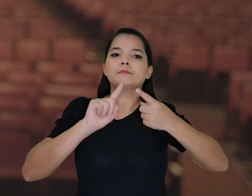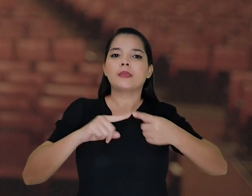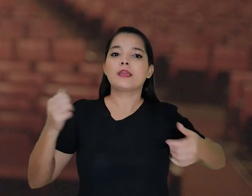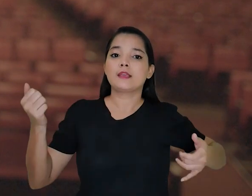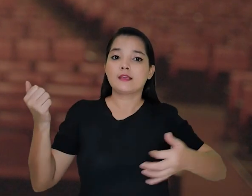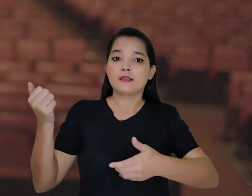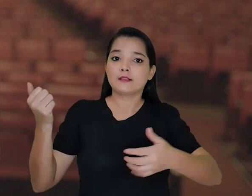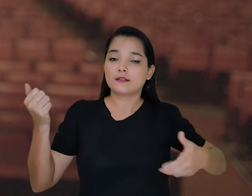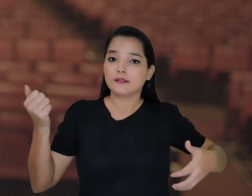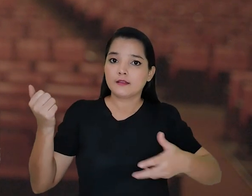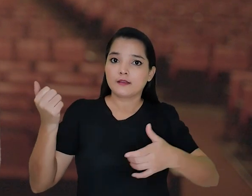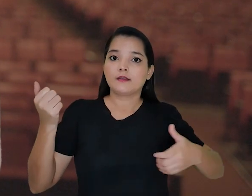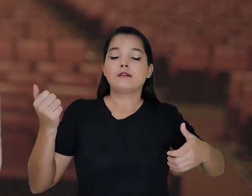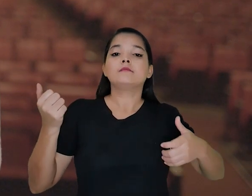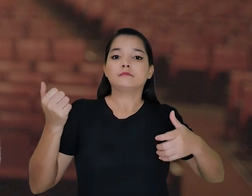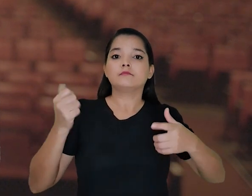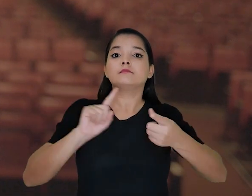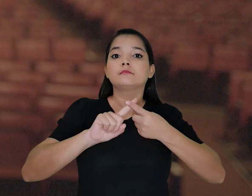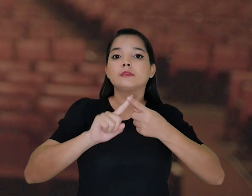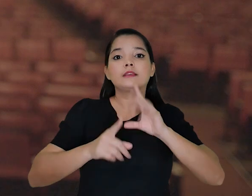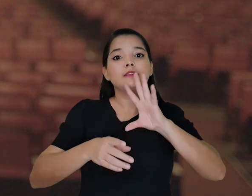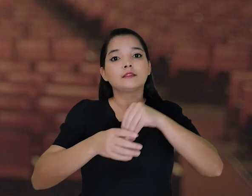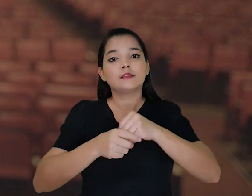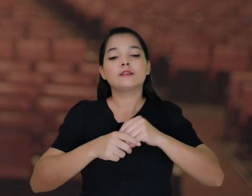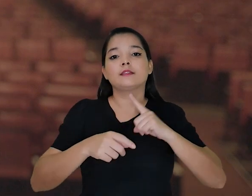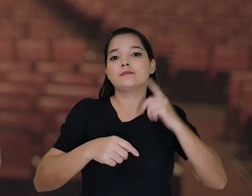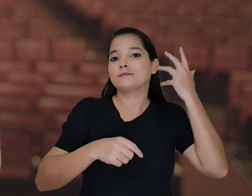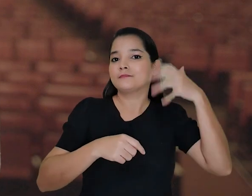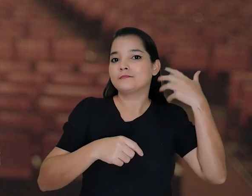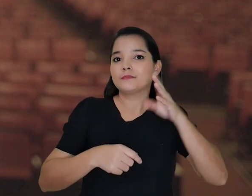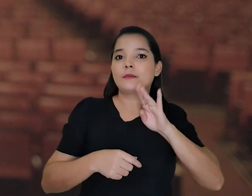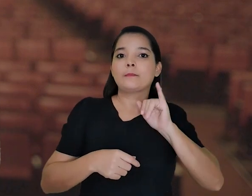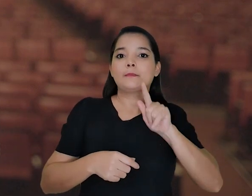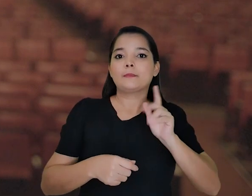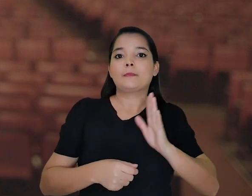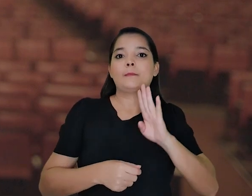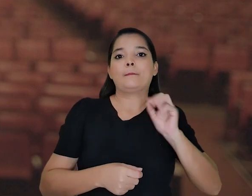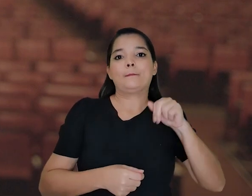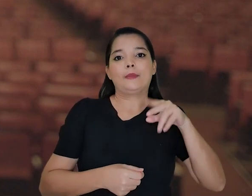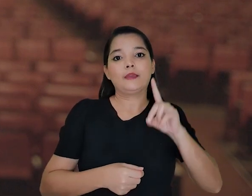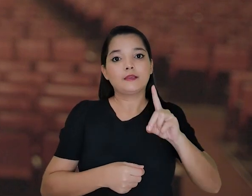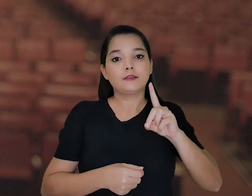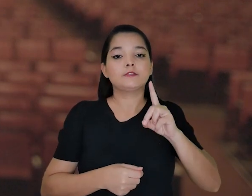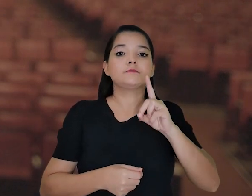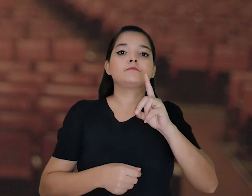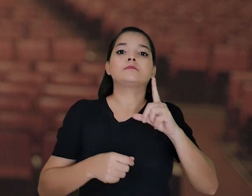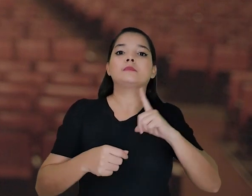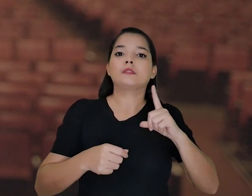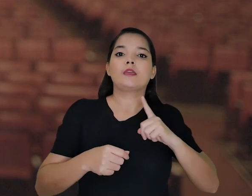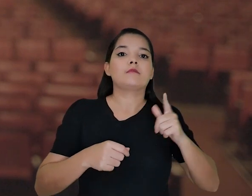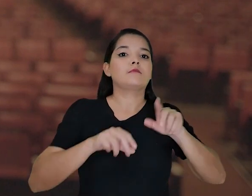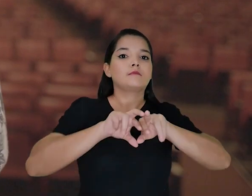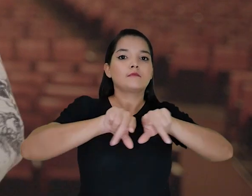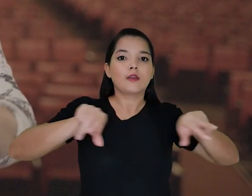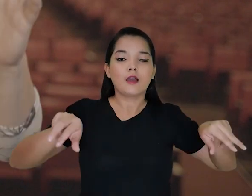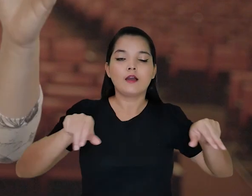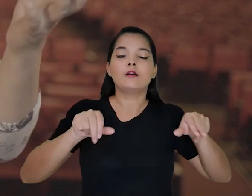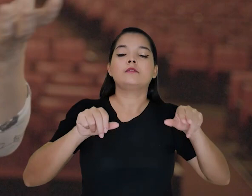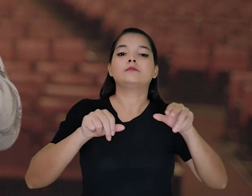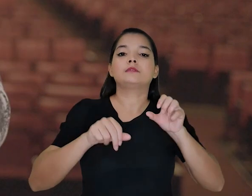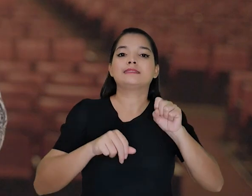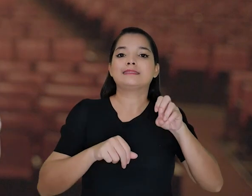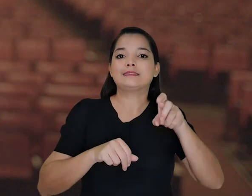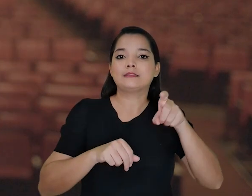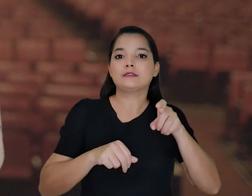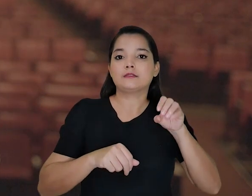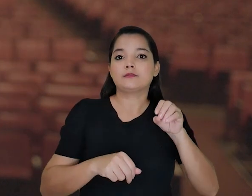também uma sessão de Big Band né com saxofones Ah mais trompetes e